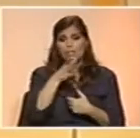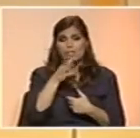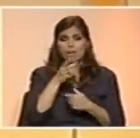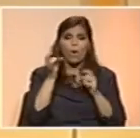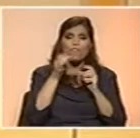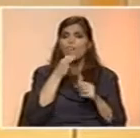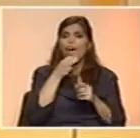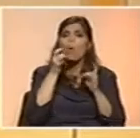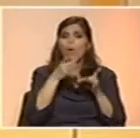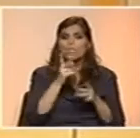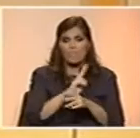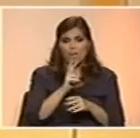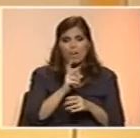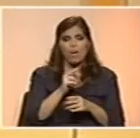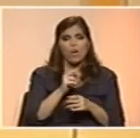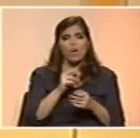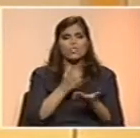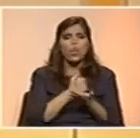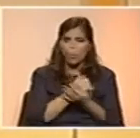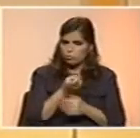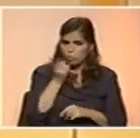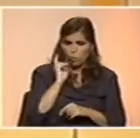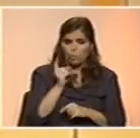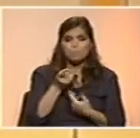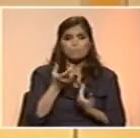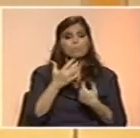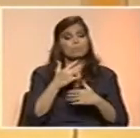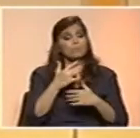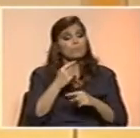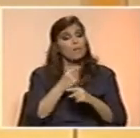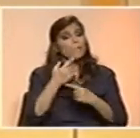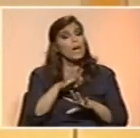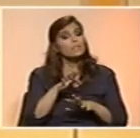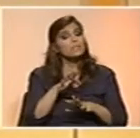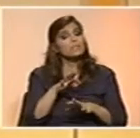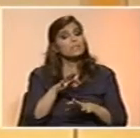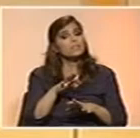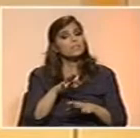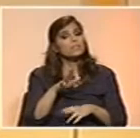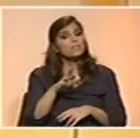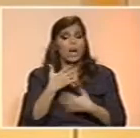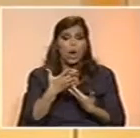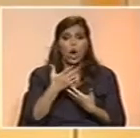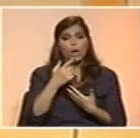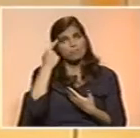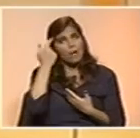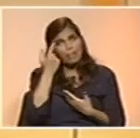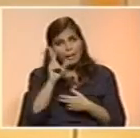mas também não podemos deixar ignorar duas coisas. A primeira, eventualmente para uma moda da soja, não podemos